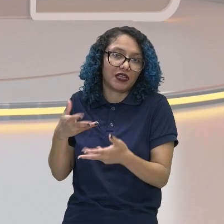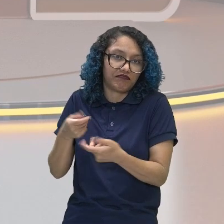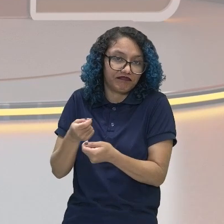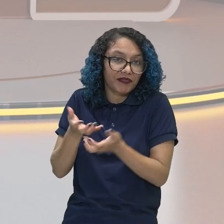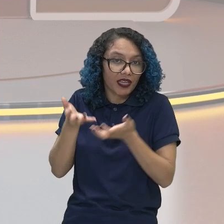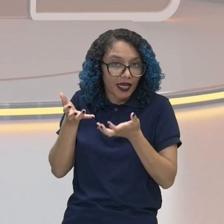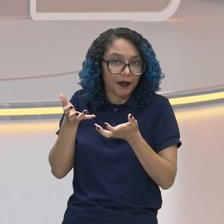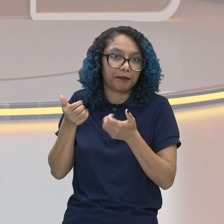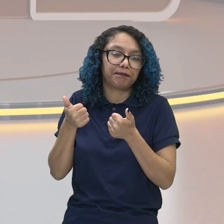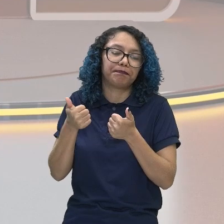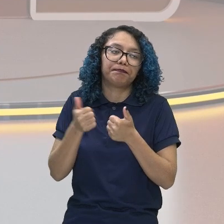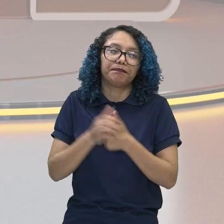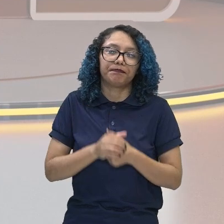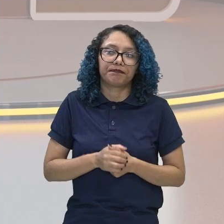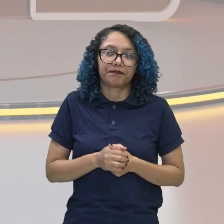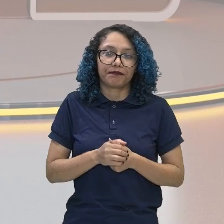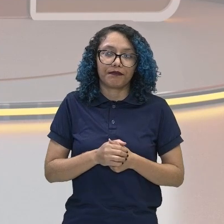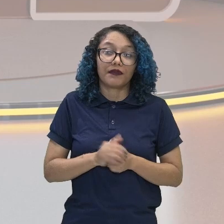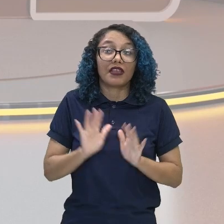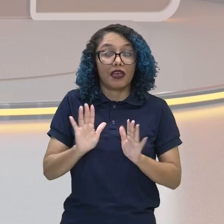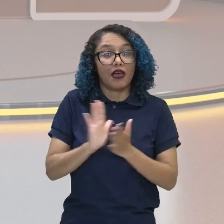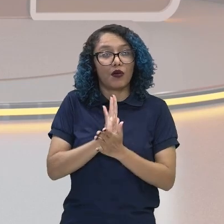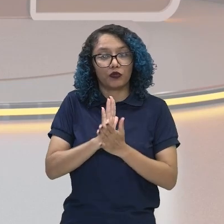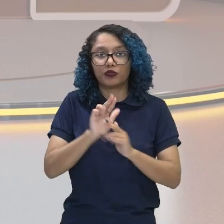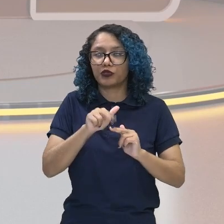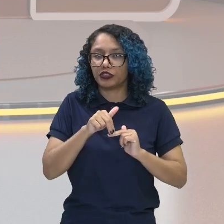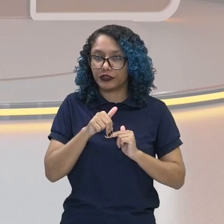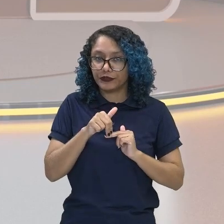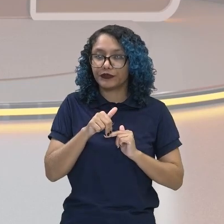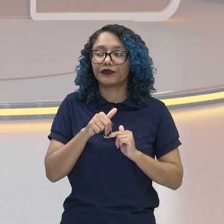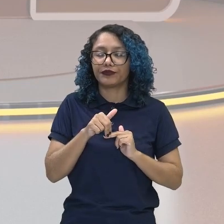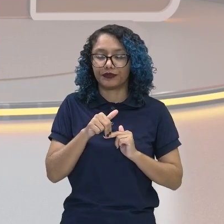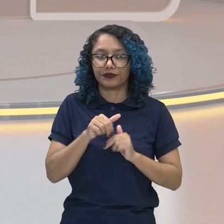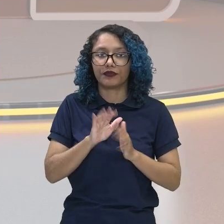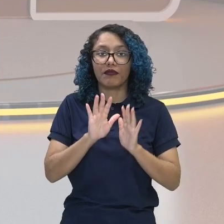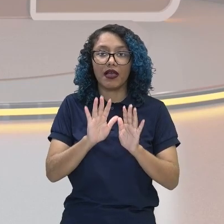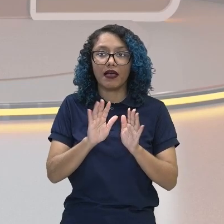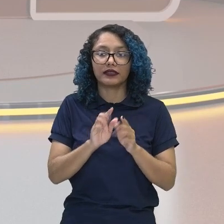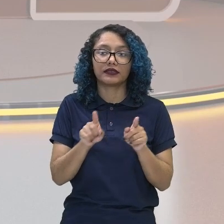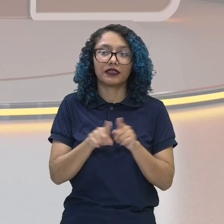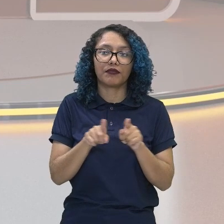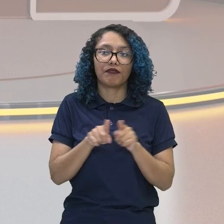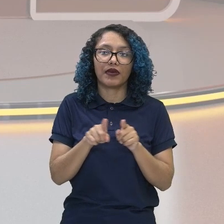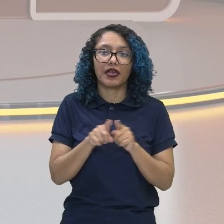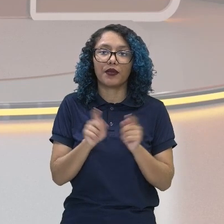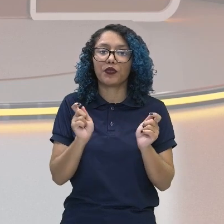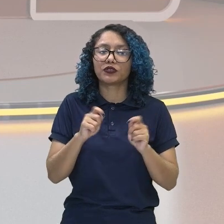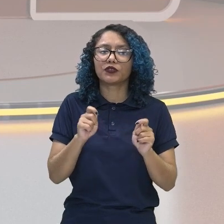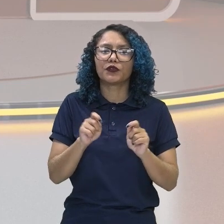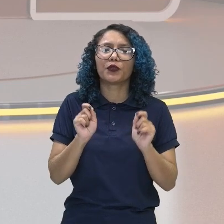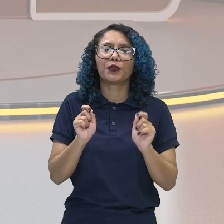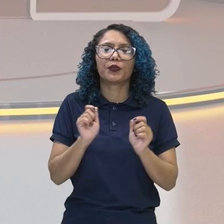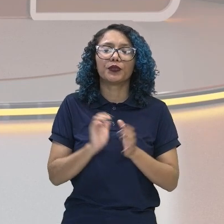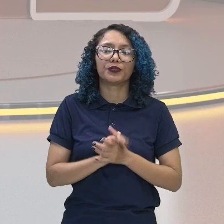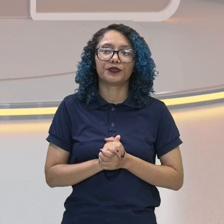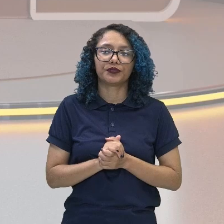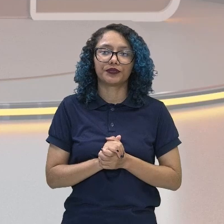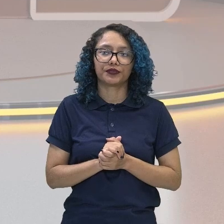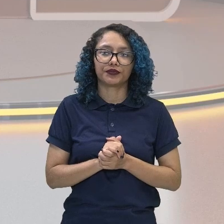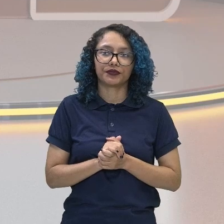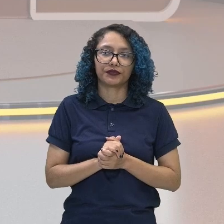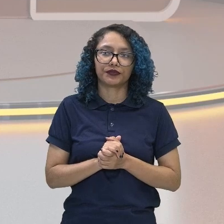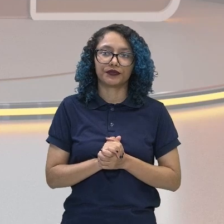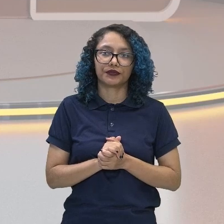vida, tá? Esses são alguns dos motivos, mas também pode ocorrer o quê? A parte